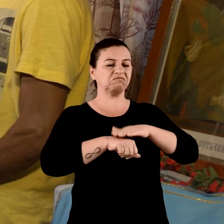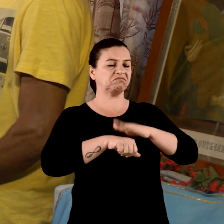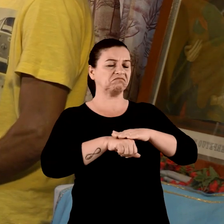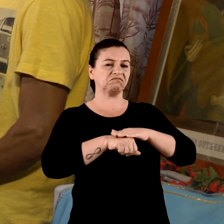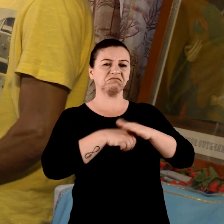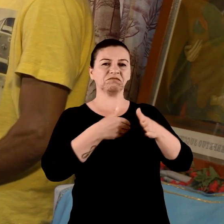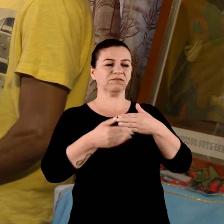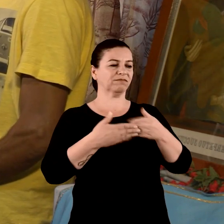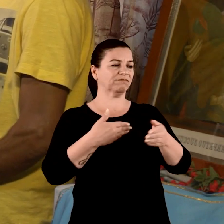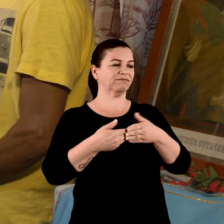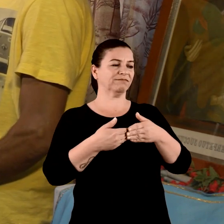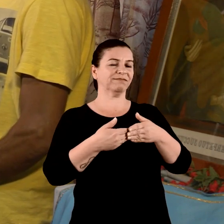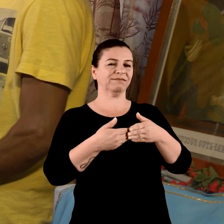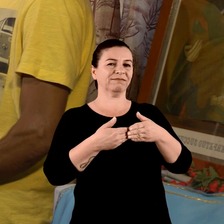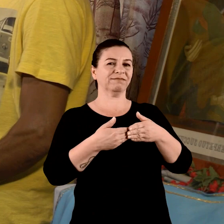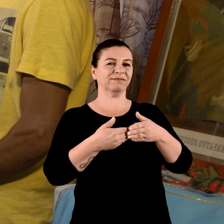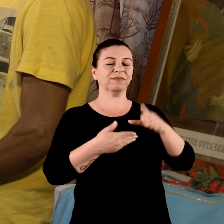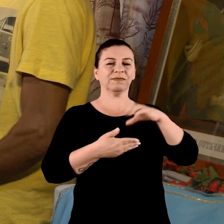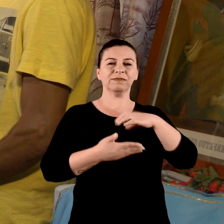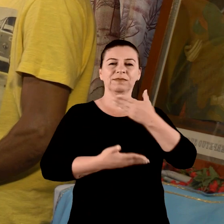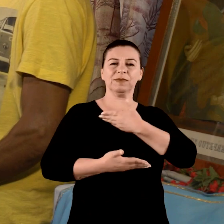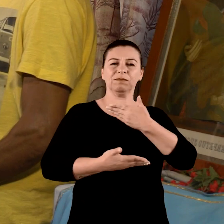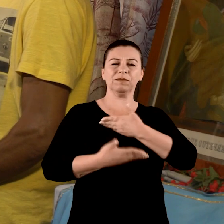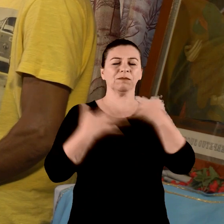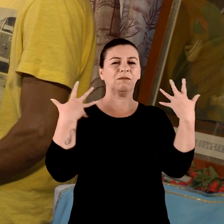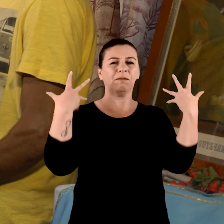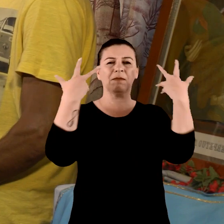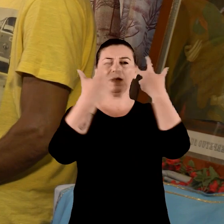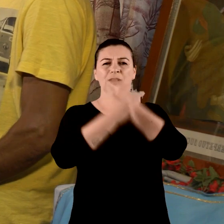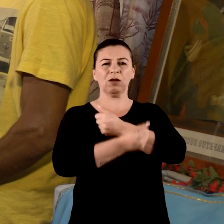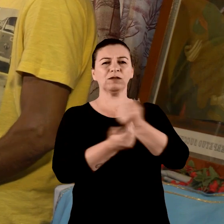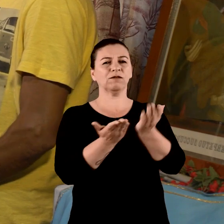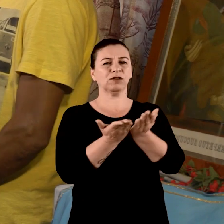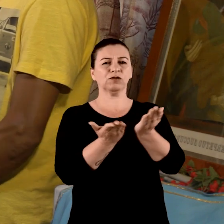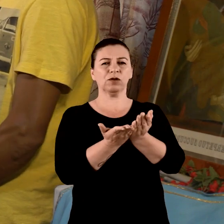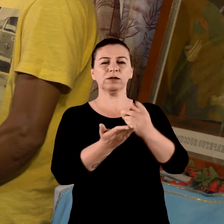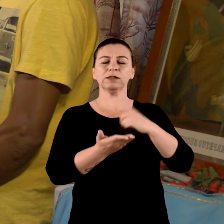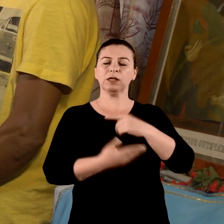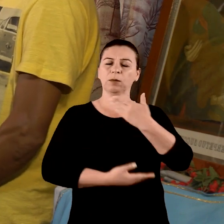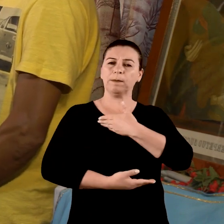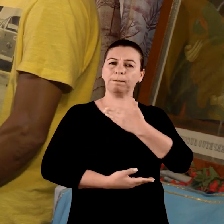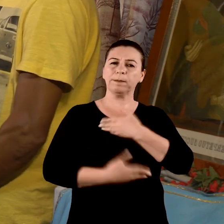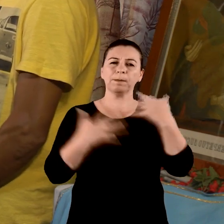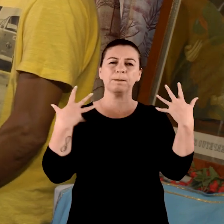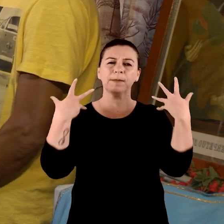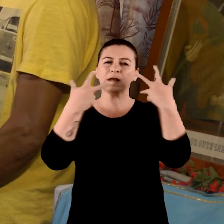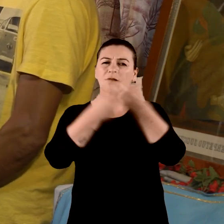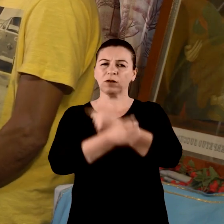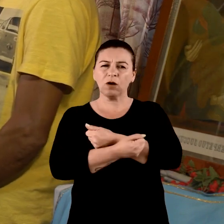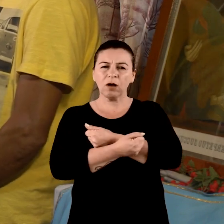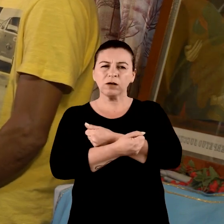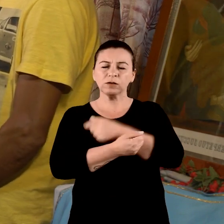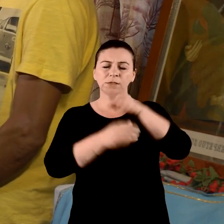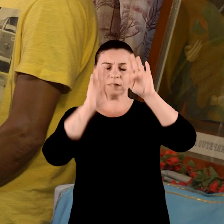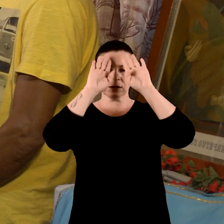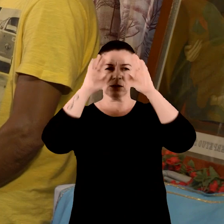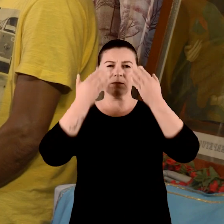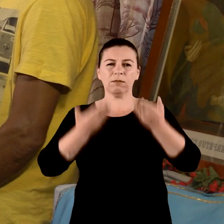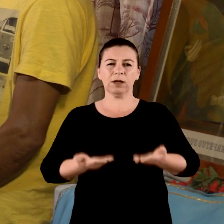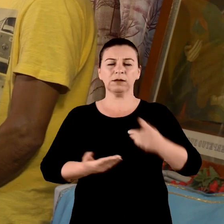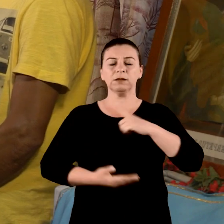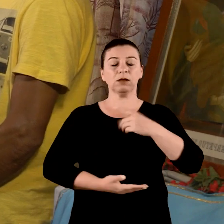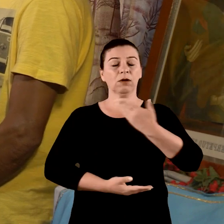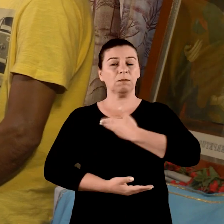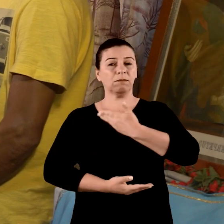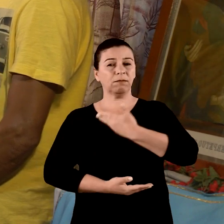A mim não importa. Eu tenho amigos maravilhosos evangélicos, eu tenho amigos maravilhosos que são da Umbanda, eu tenho